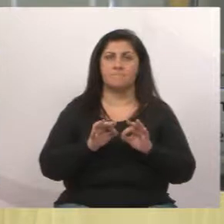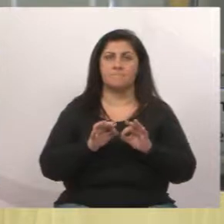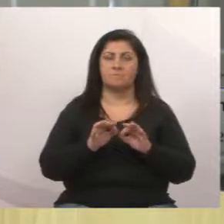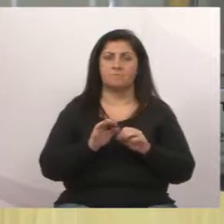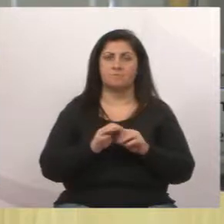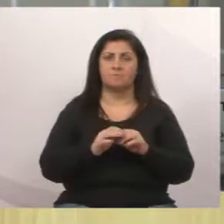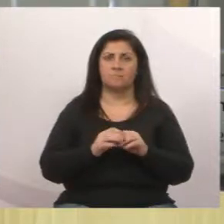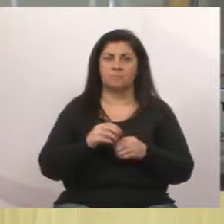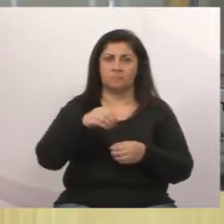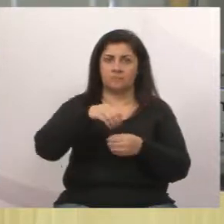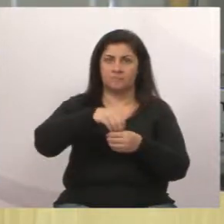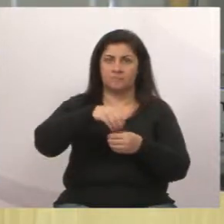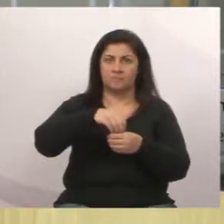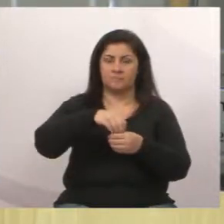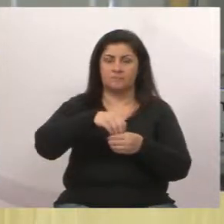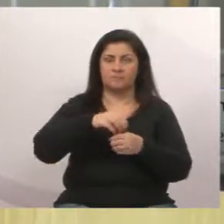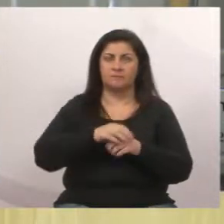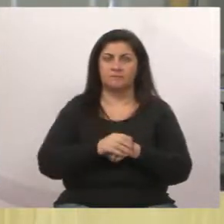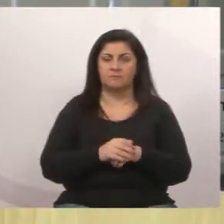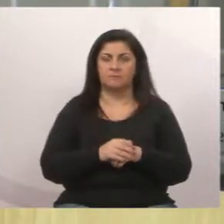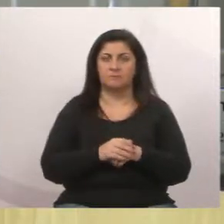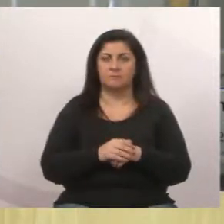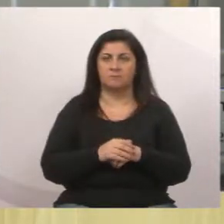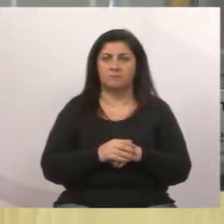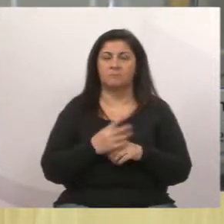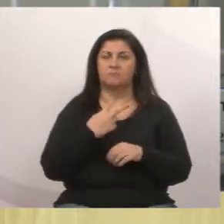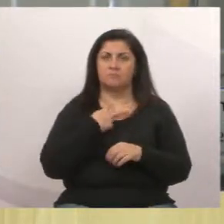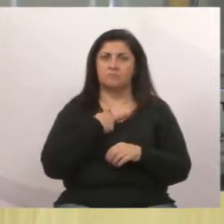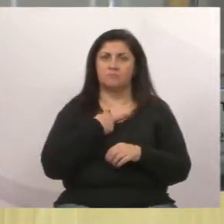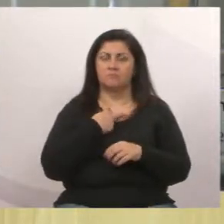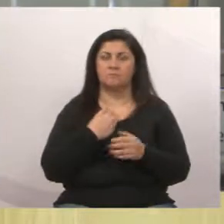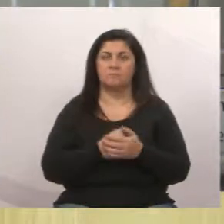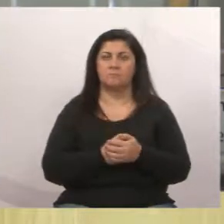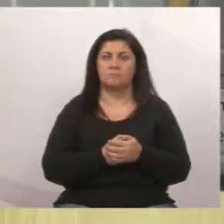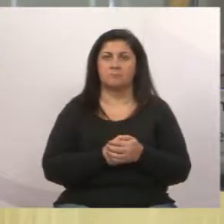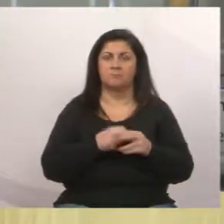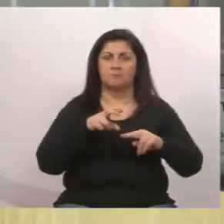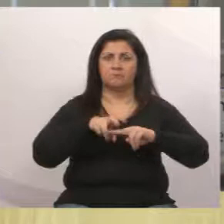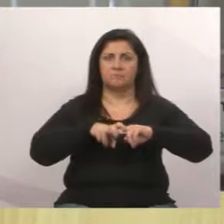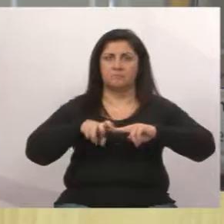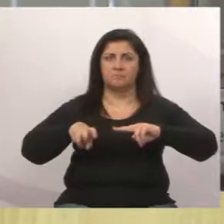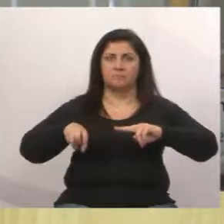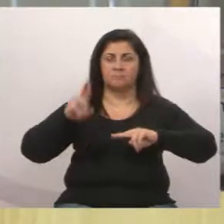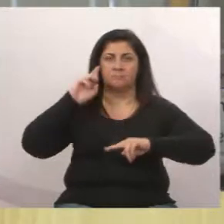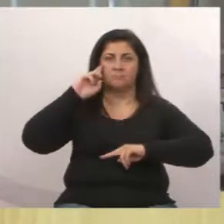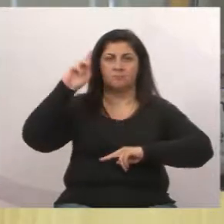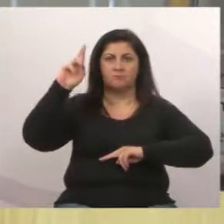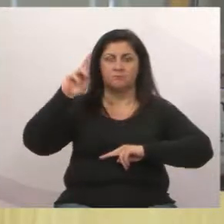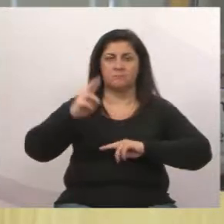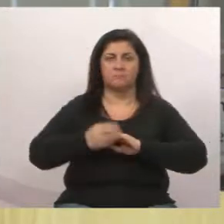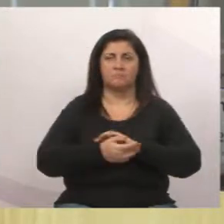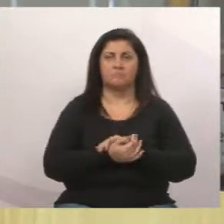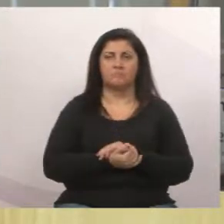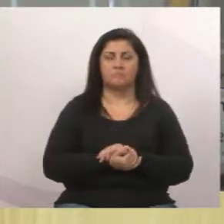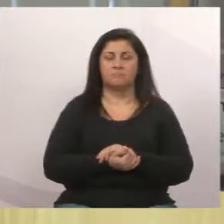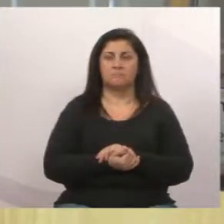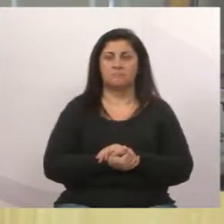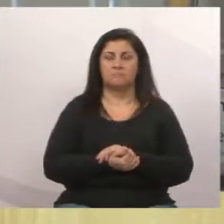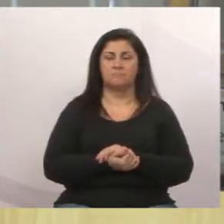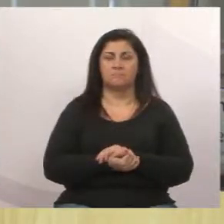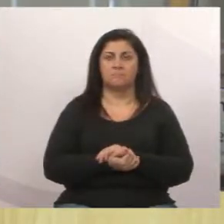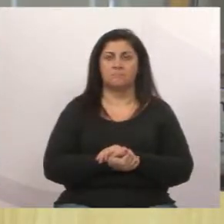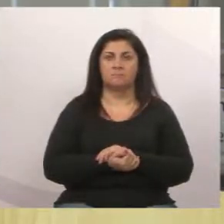Controladoria Interna e respectivo cargo. Autoria: Mesa Diretora do